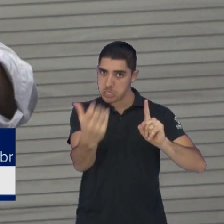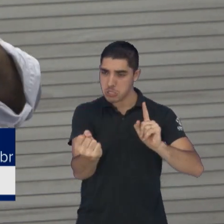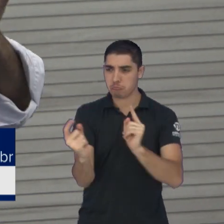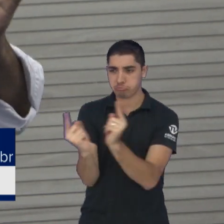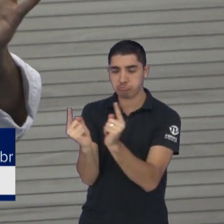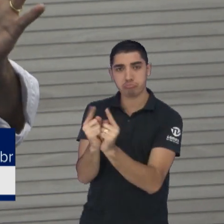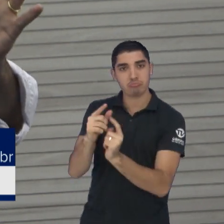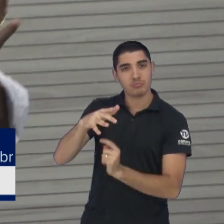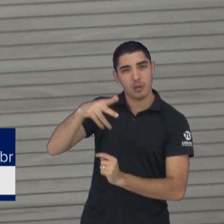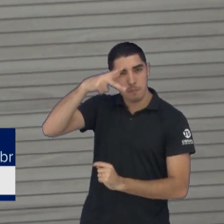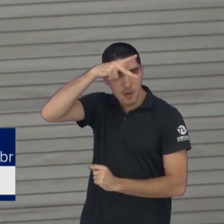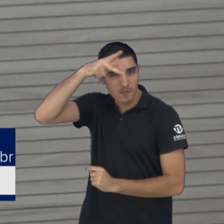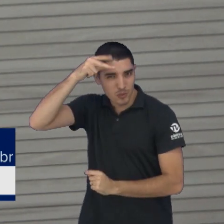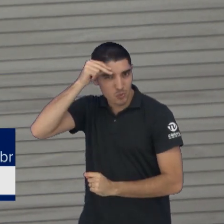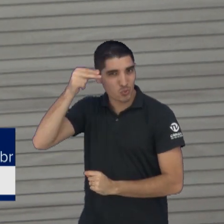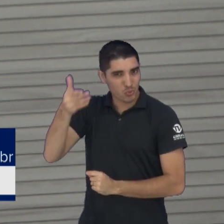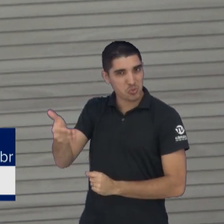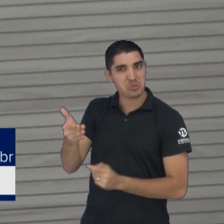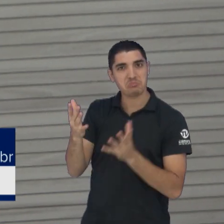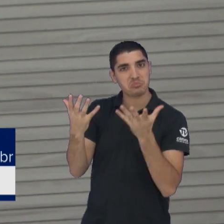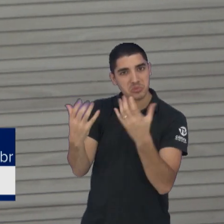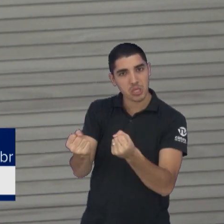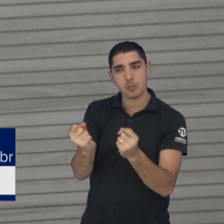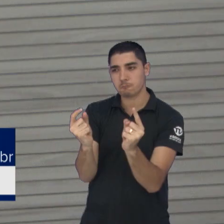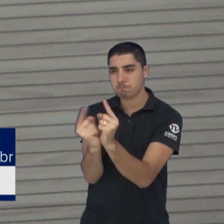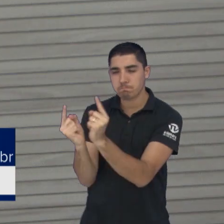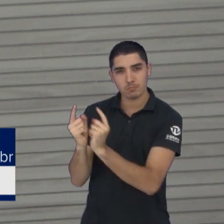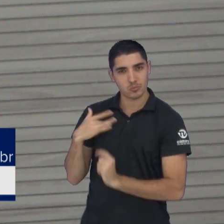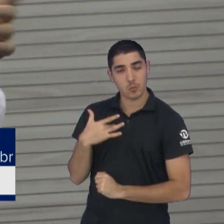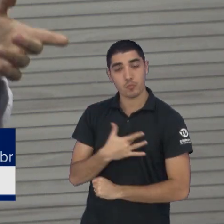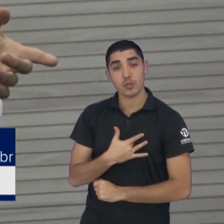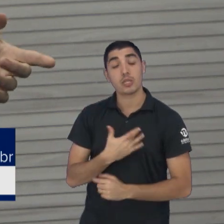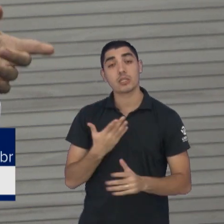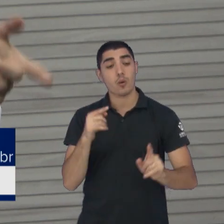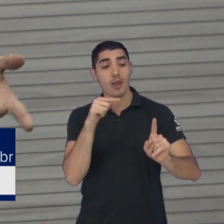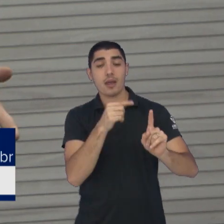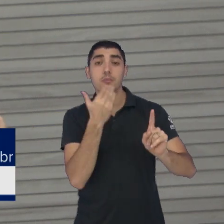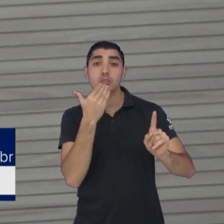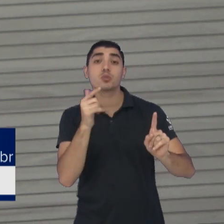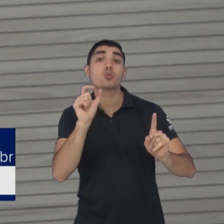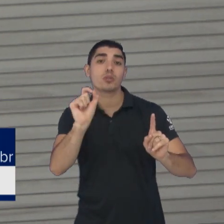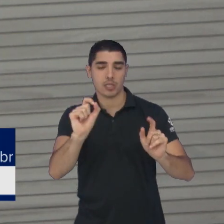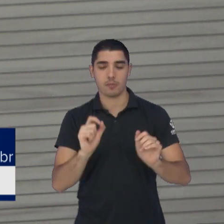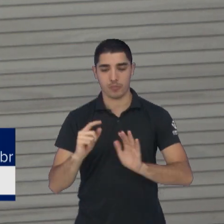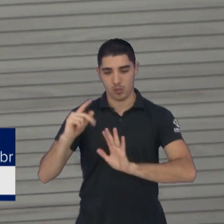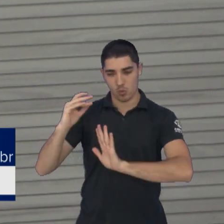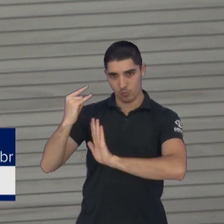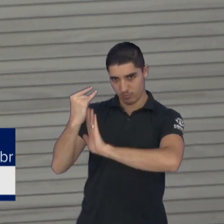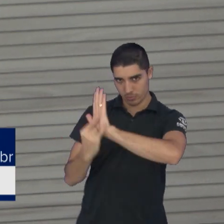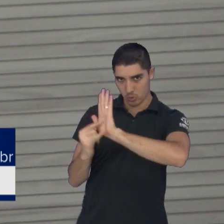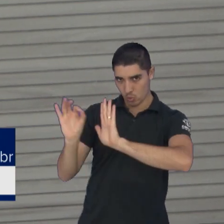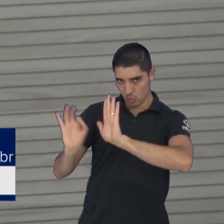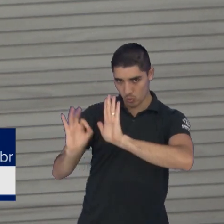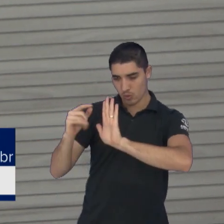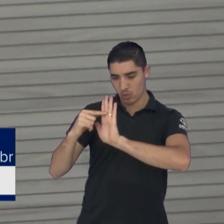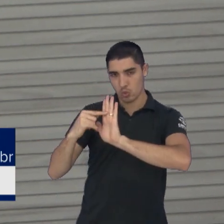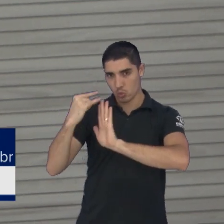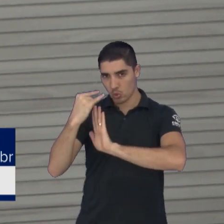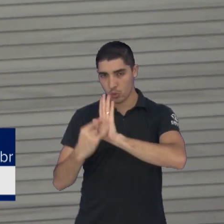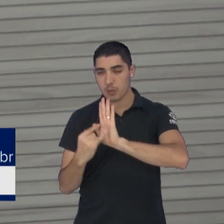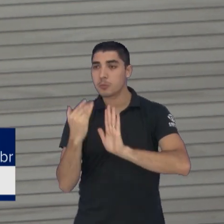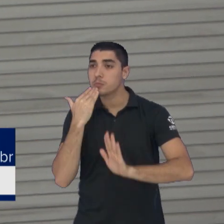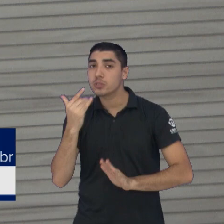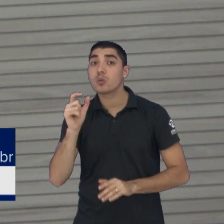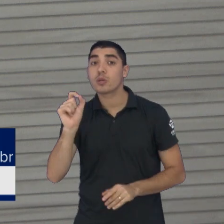no começo de toda essa discussão, o pedido, a solicitação é para que a doutora Patrícia pudesse fazer dias, né,